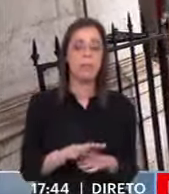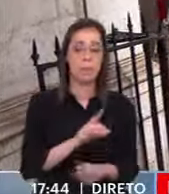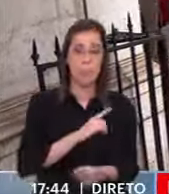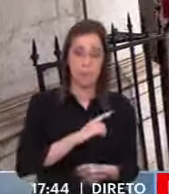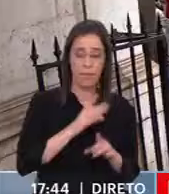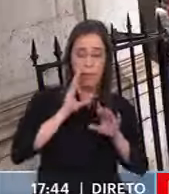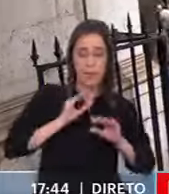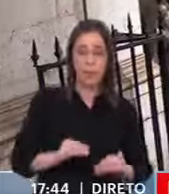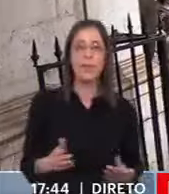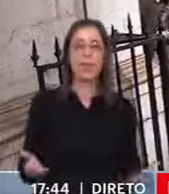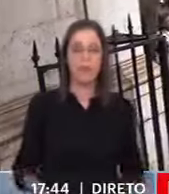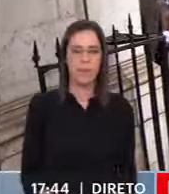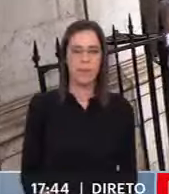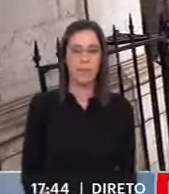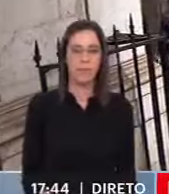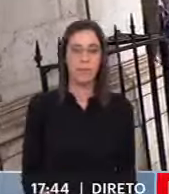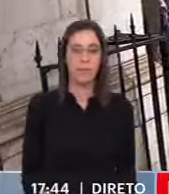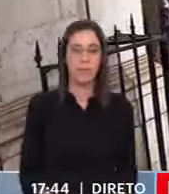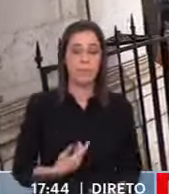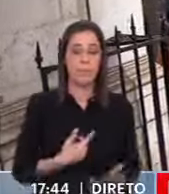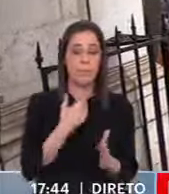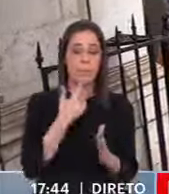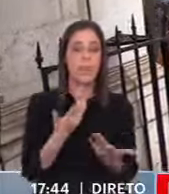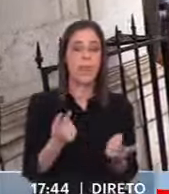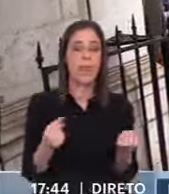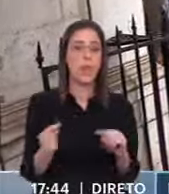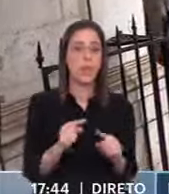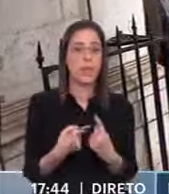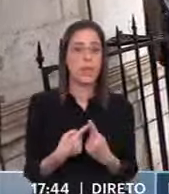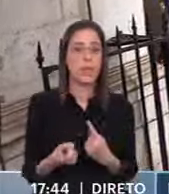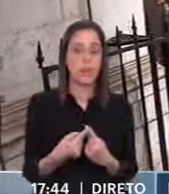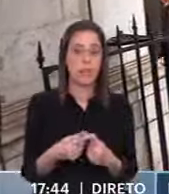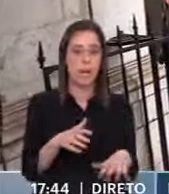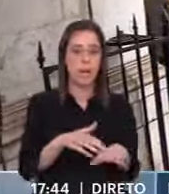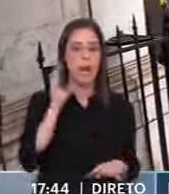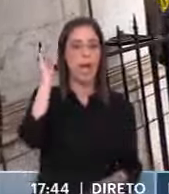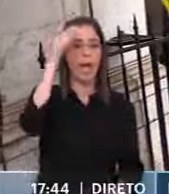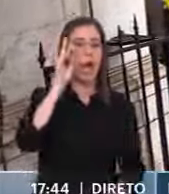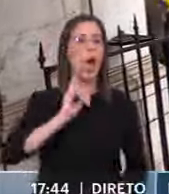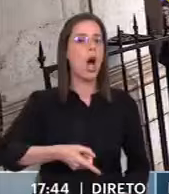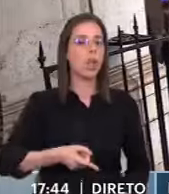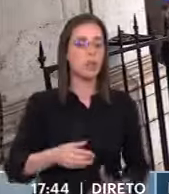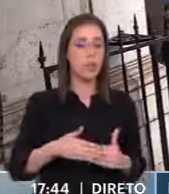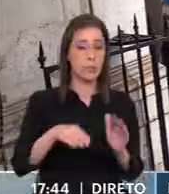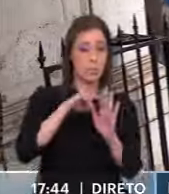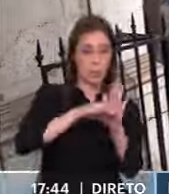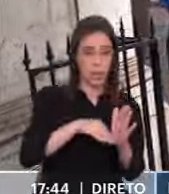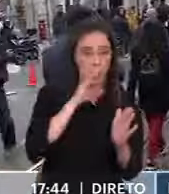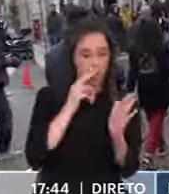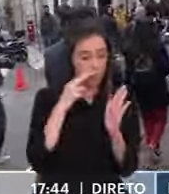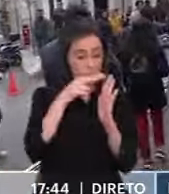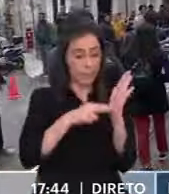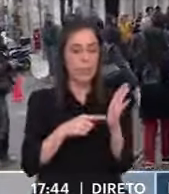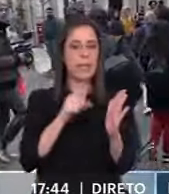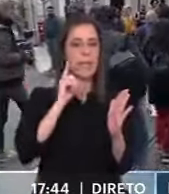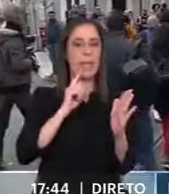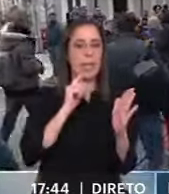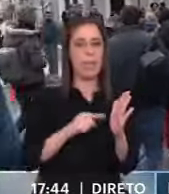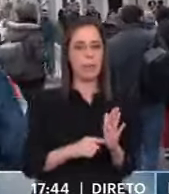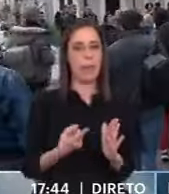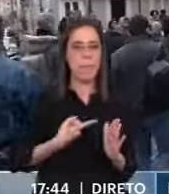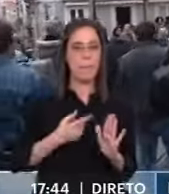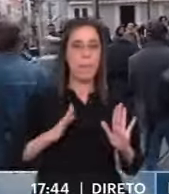na educação? Bom, nós temos que perceber o que é que vai ser discutido esta semana na Assembleia da República ao nível do programa do Governo. Isso é muito importante e, portanto, temos